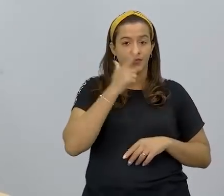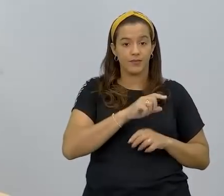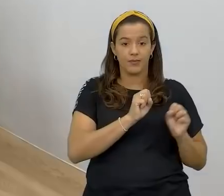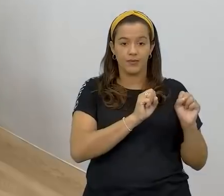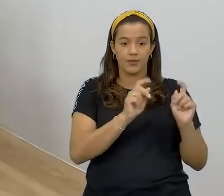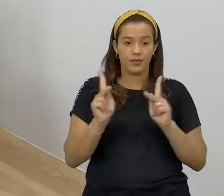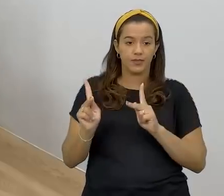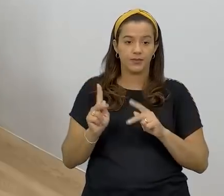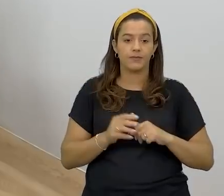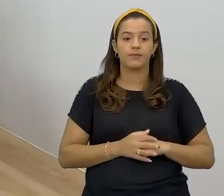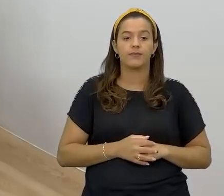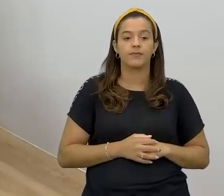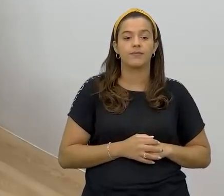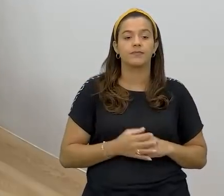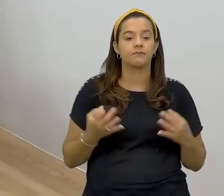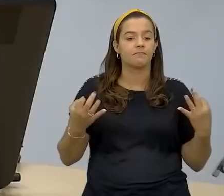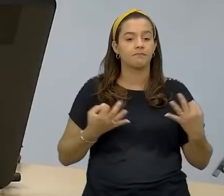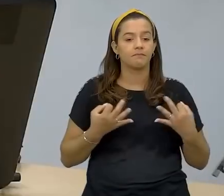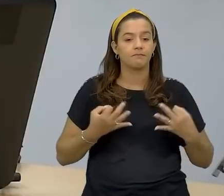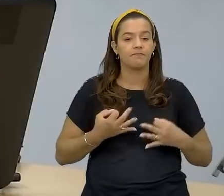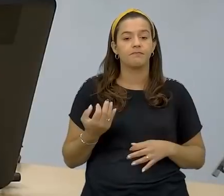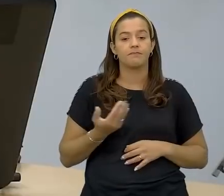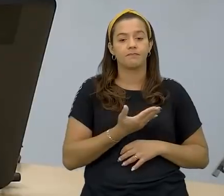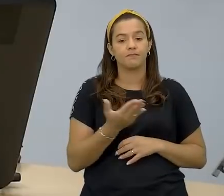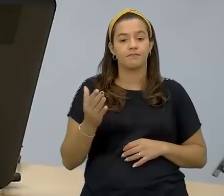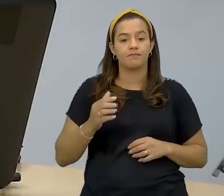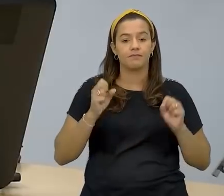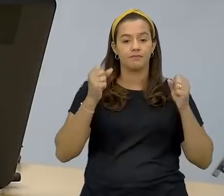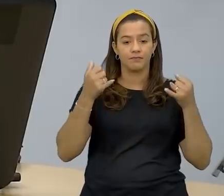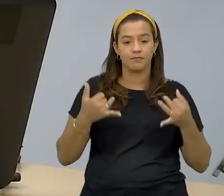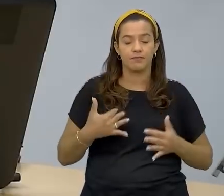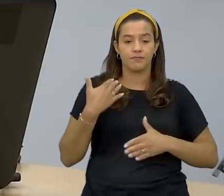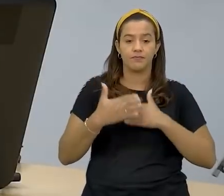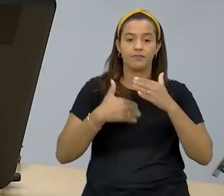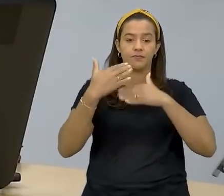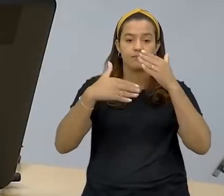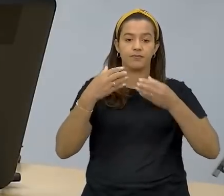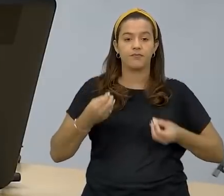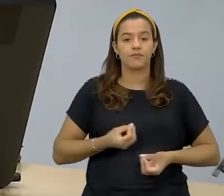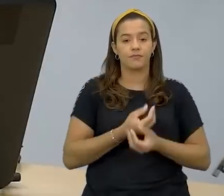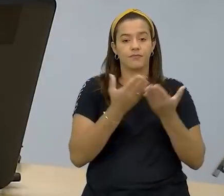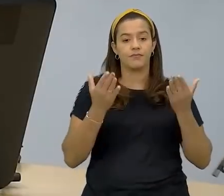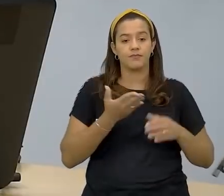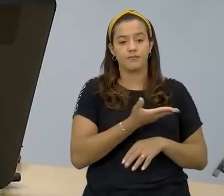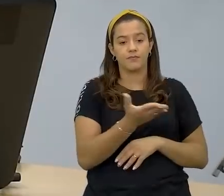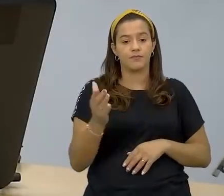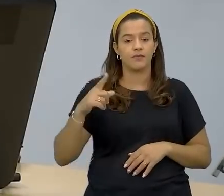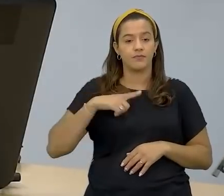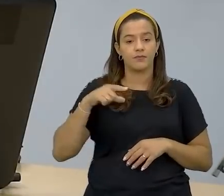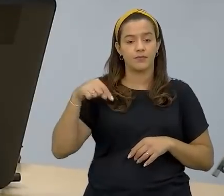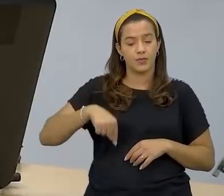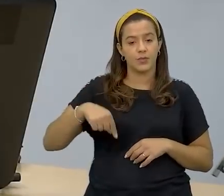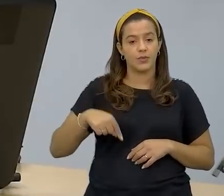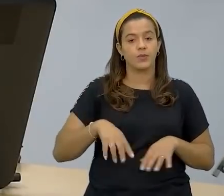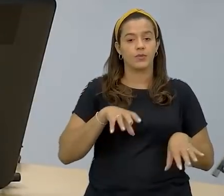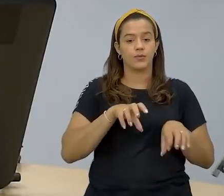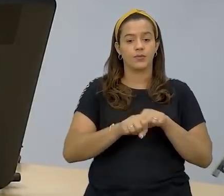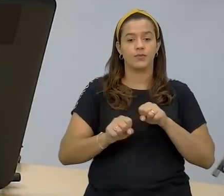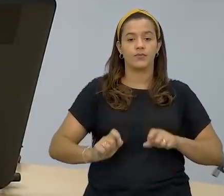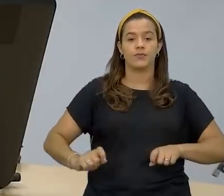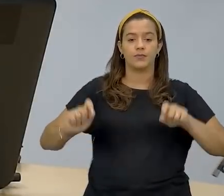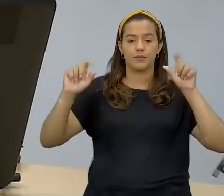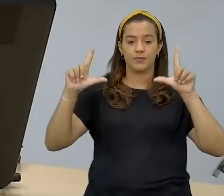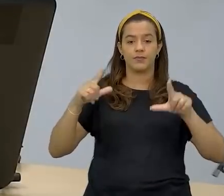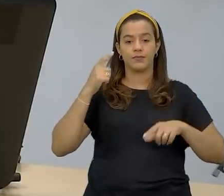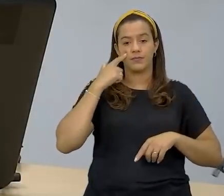certo? Perfeito, Isis. Pessoal, só vou passar então o desdobramento para vocês aí da formação de hoje. Produção, se puder colocar